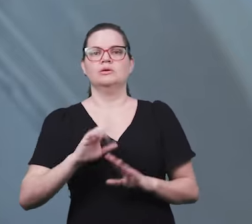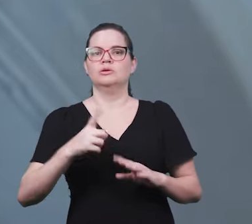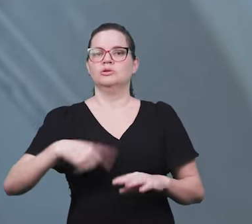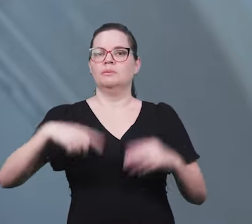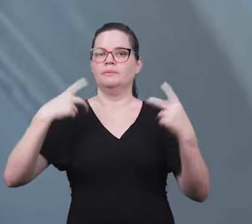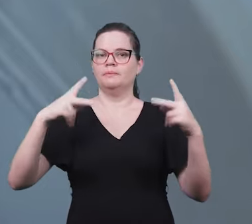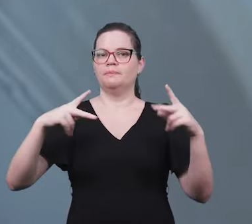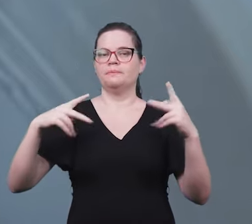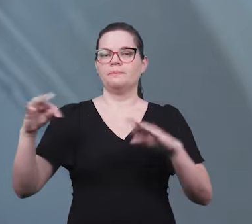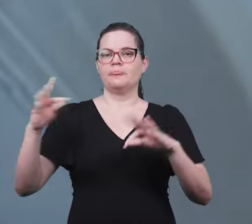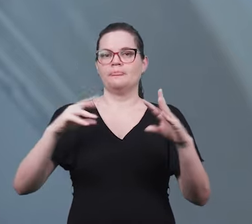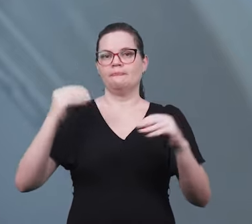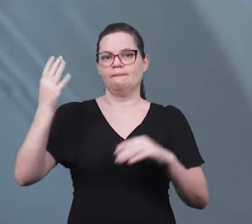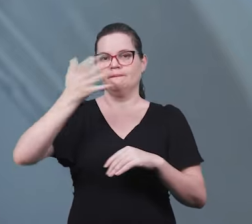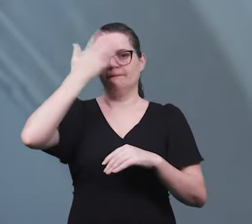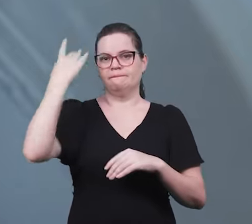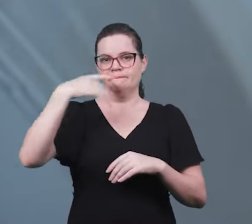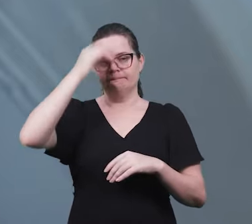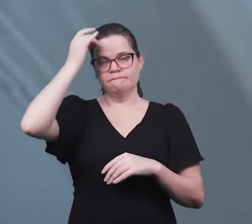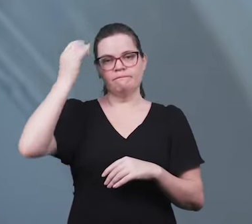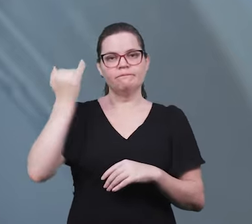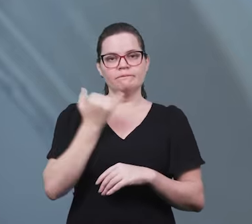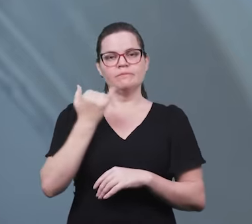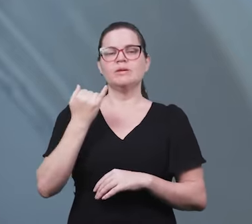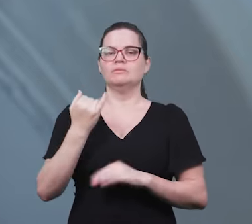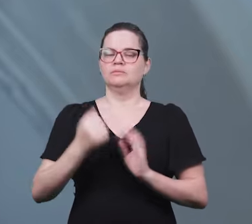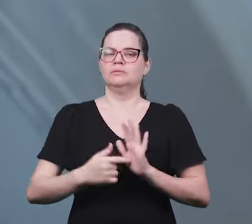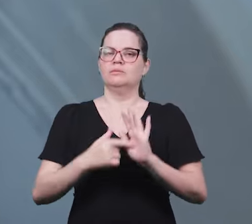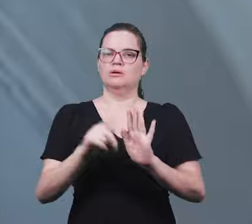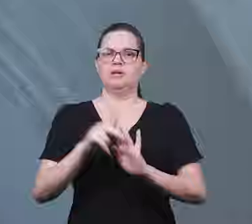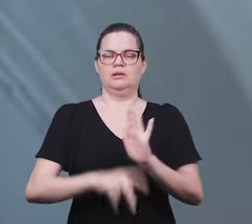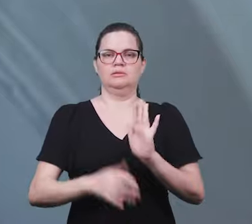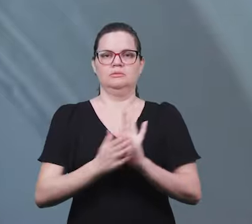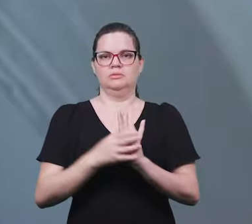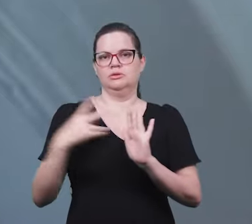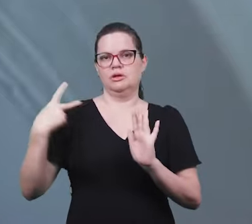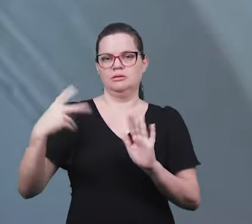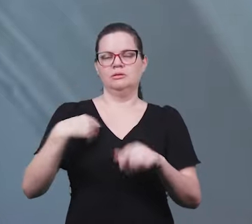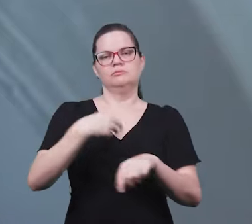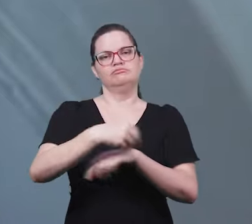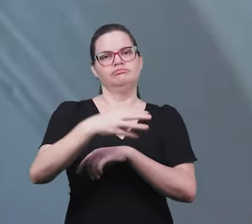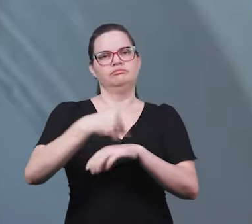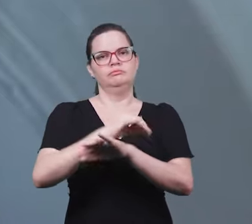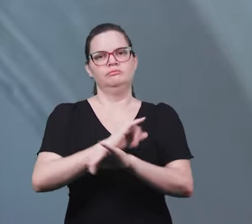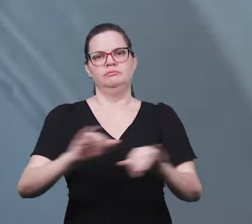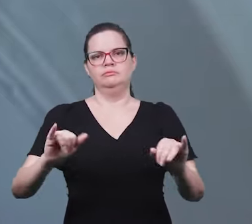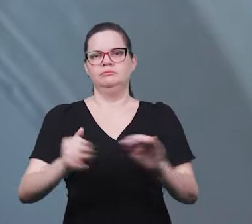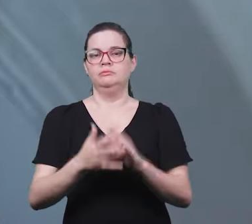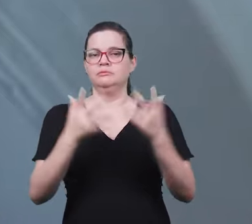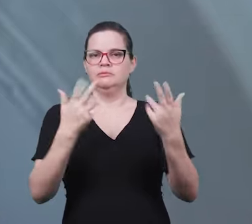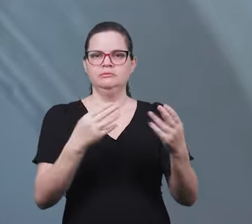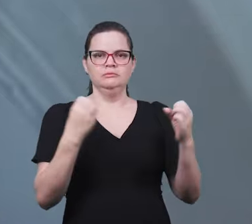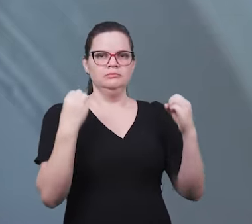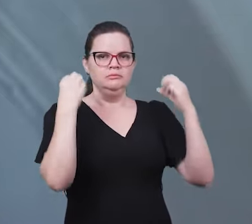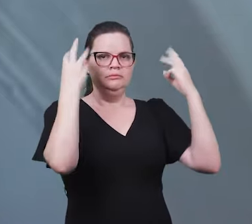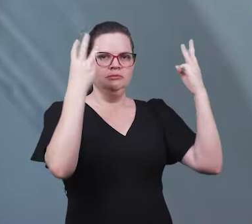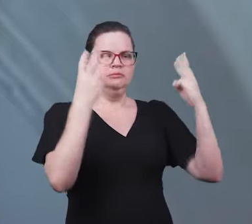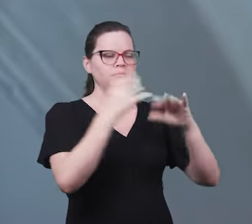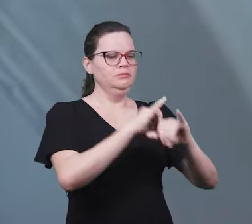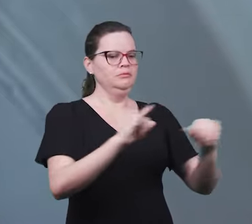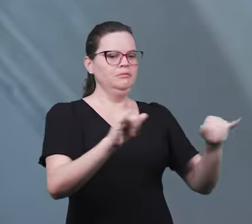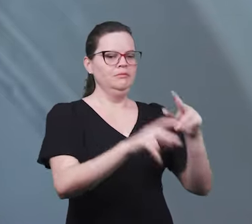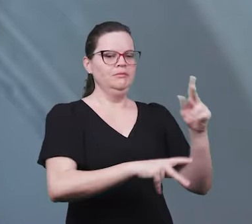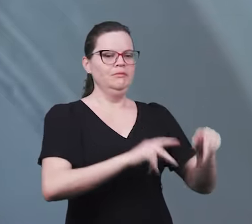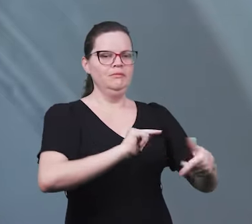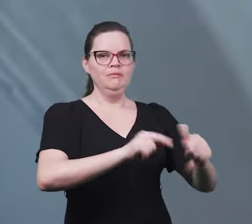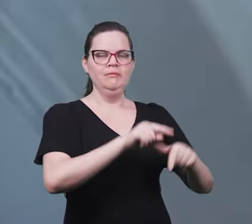e anunciamos aquilo que é a obra do Espírito. E a obra que Moisés foi anunciar, a mandado de Deus, que